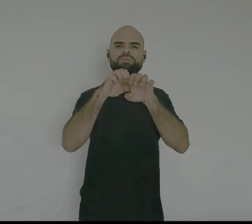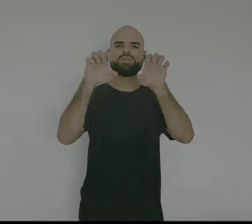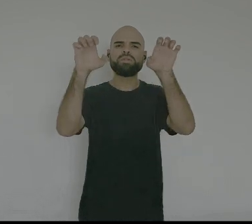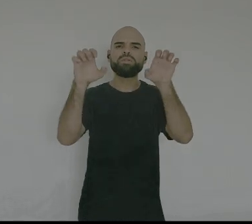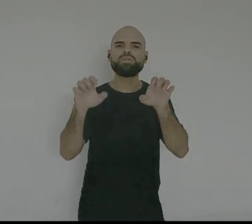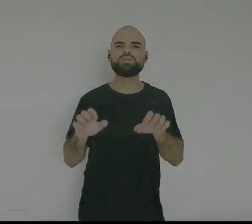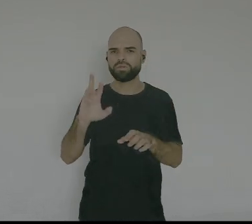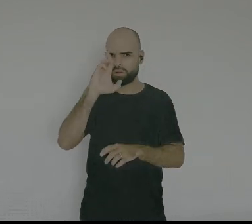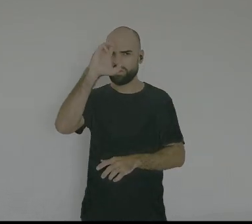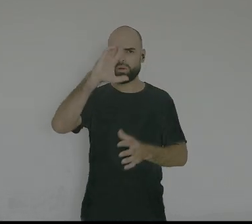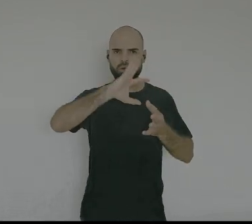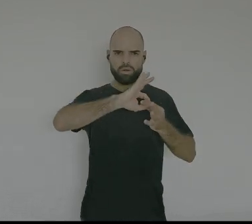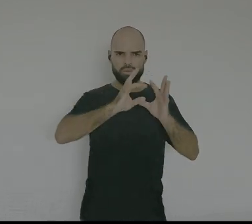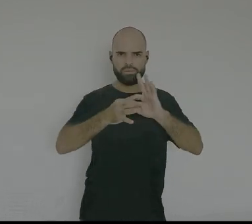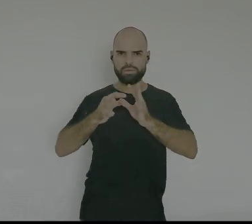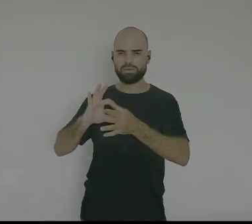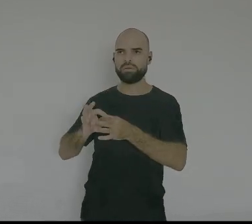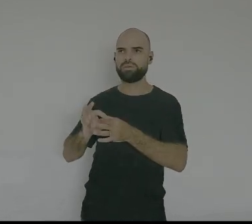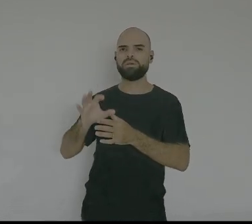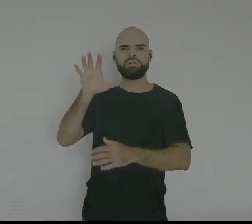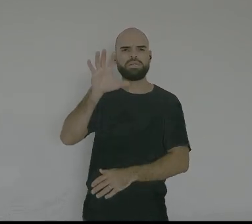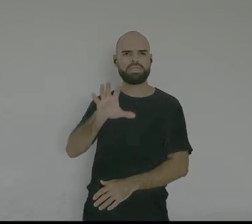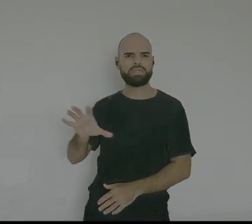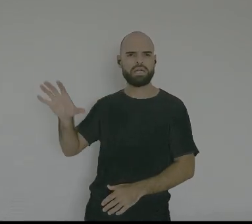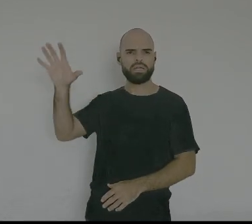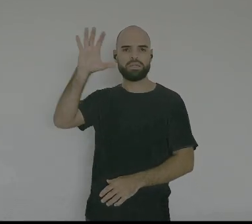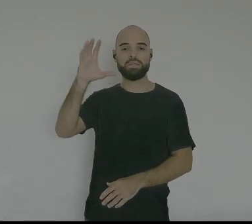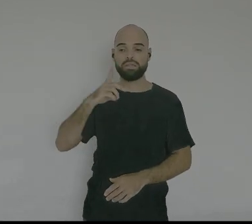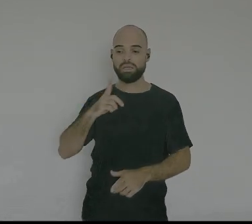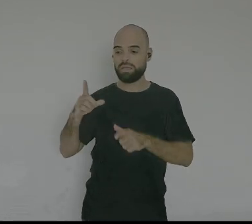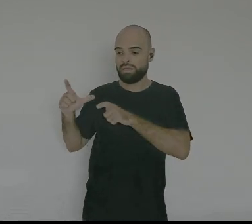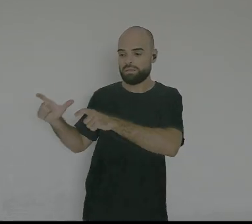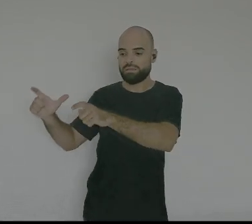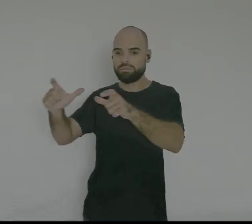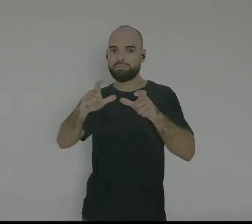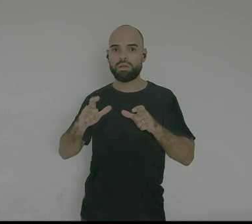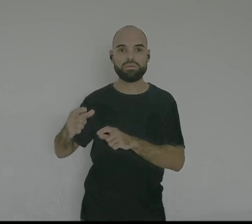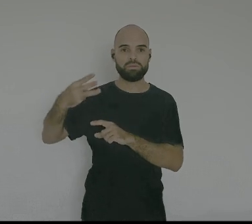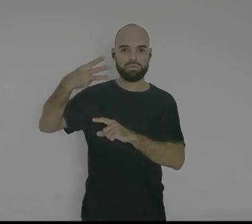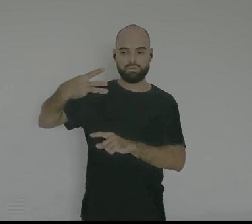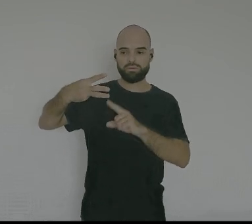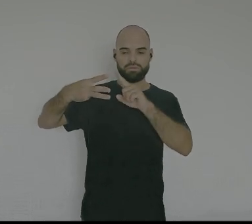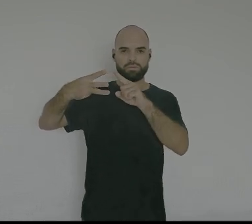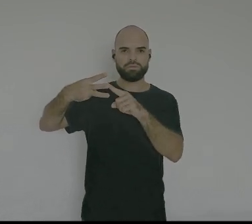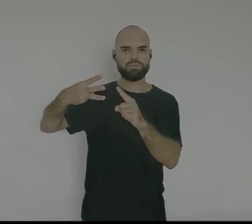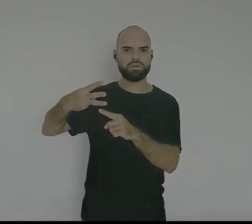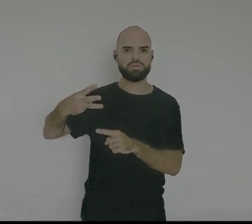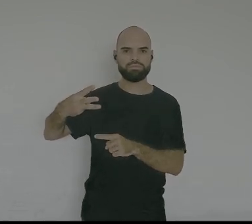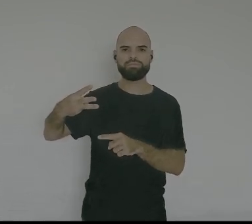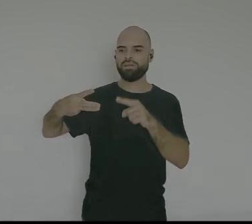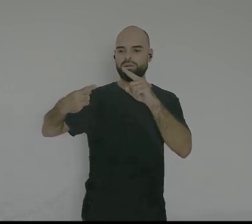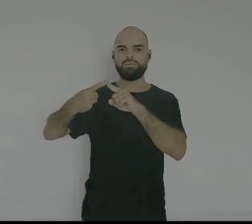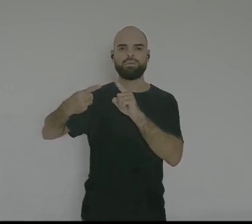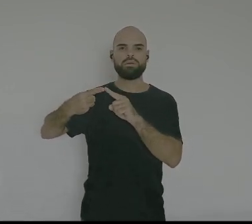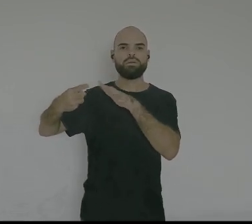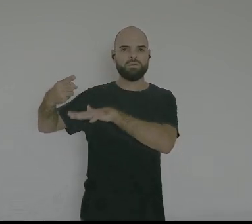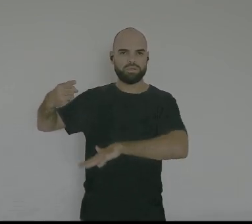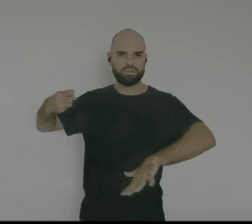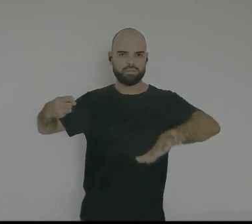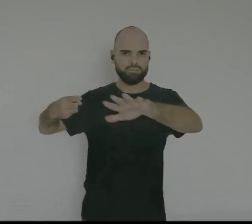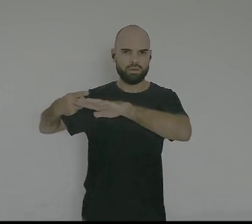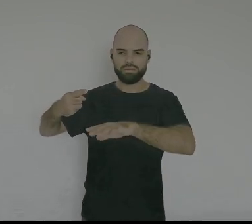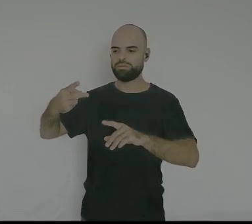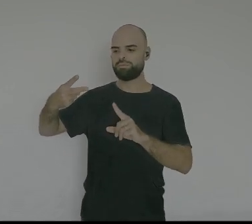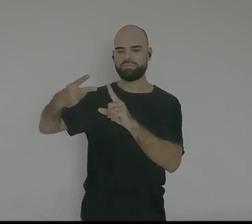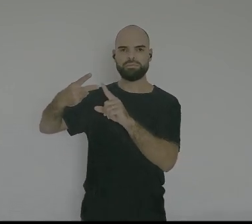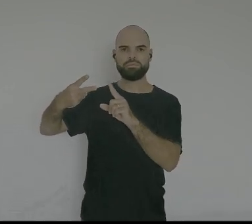A estrutura de governança das redes pode ser vista em 3 dimensões: a dimensão territorial, a